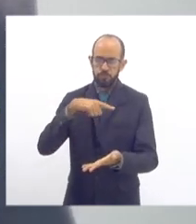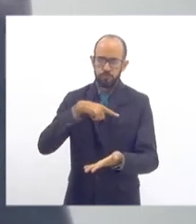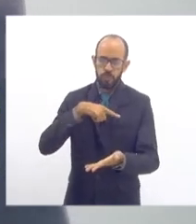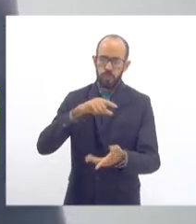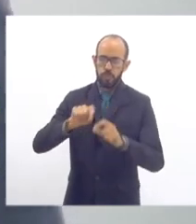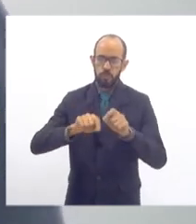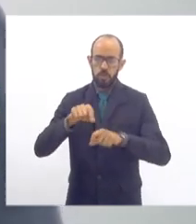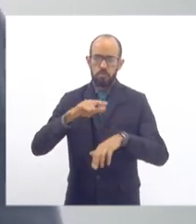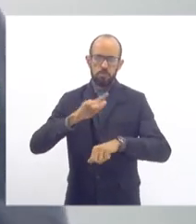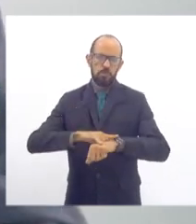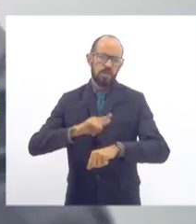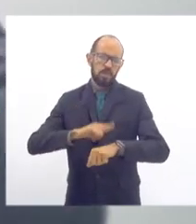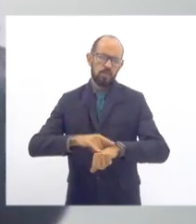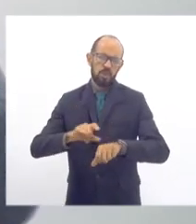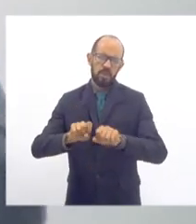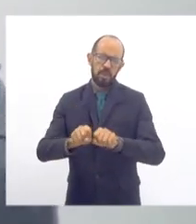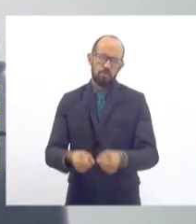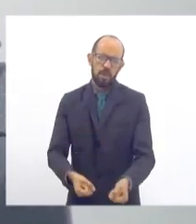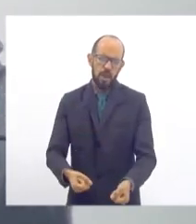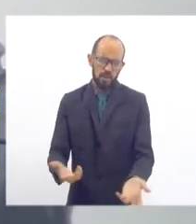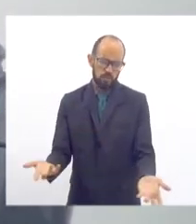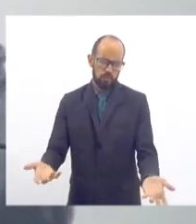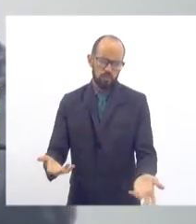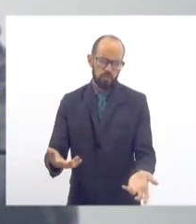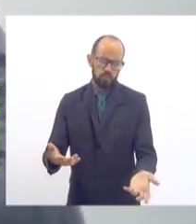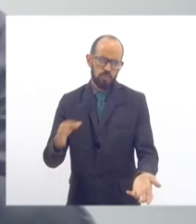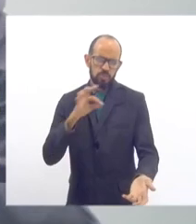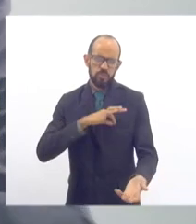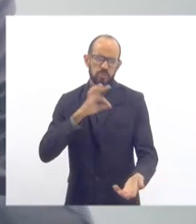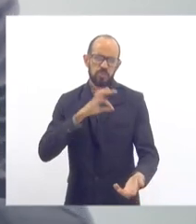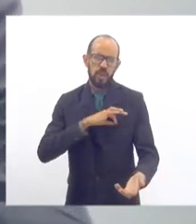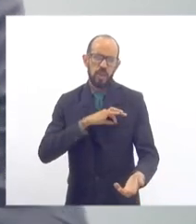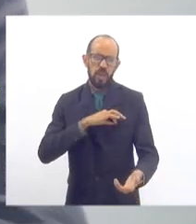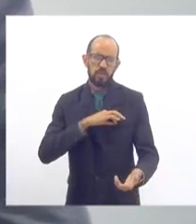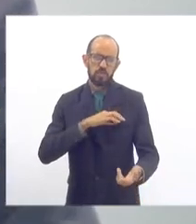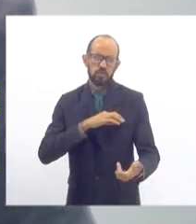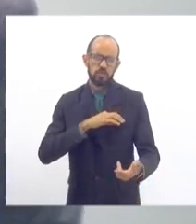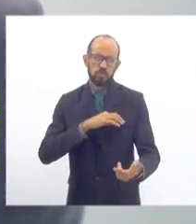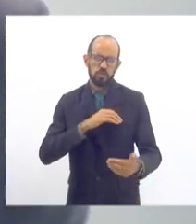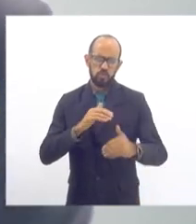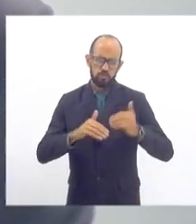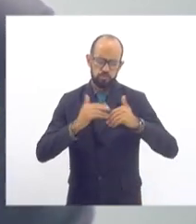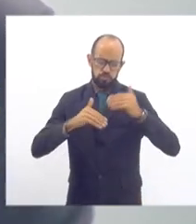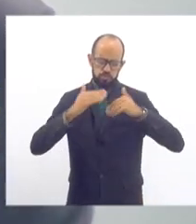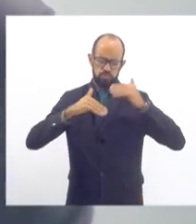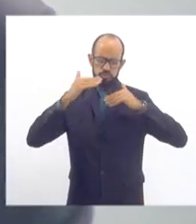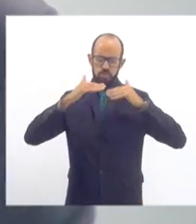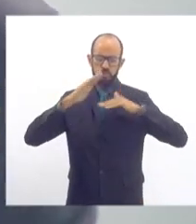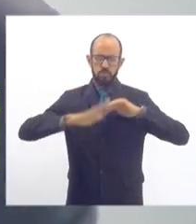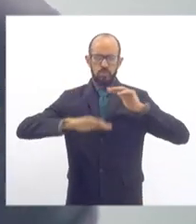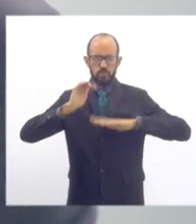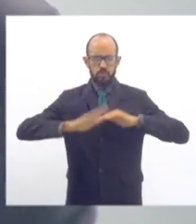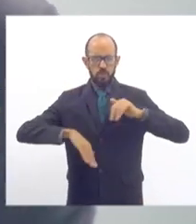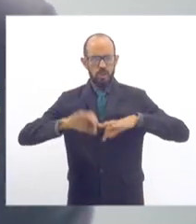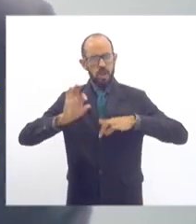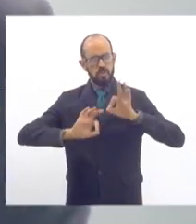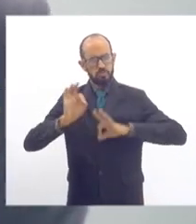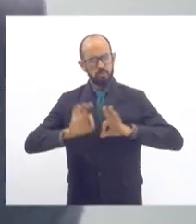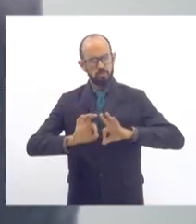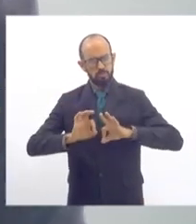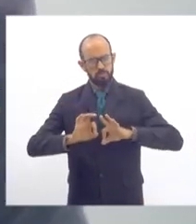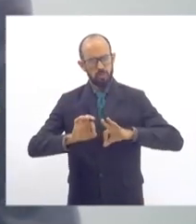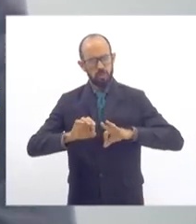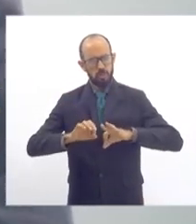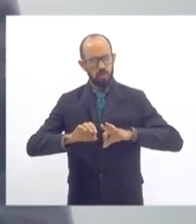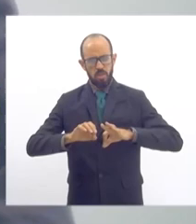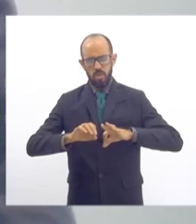quebrado, progressão atrasada, um plano de cargos, carreiras e vencimento extremamente desatualizado,